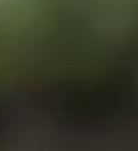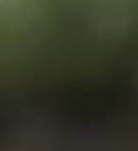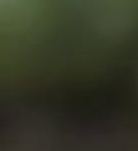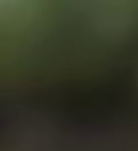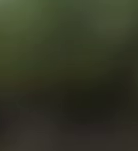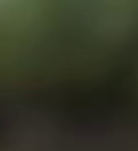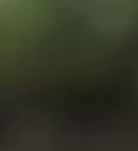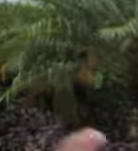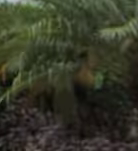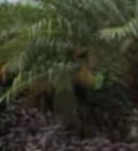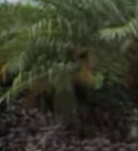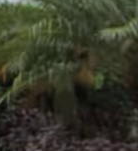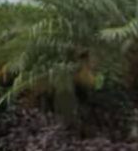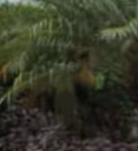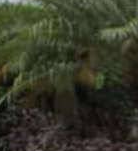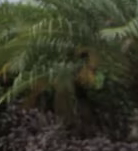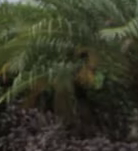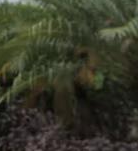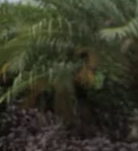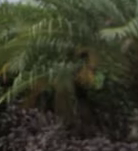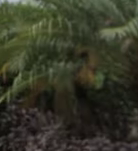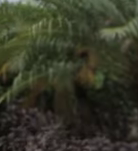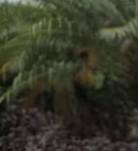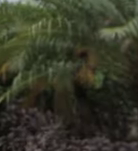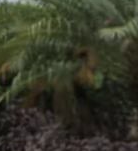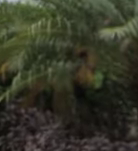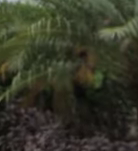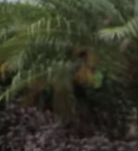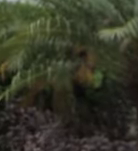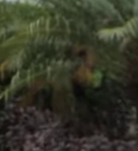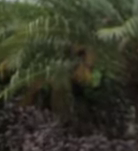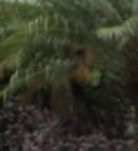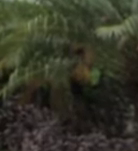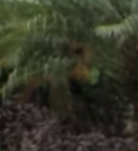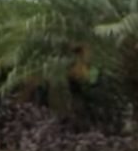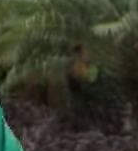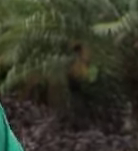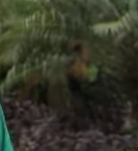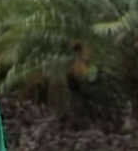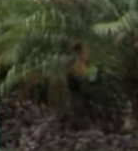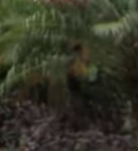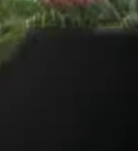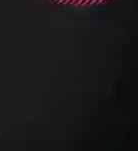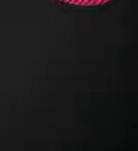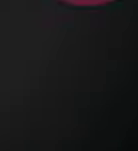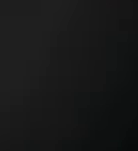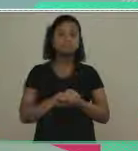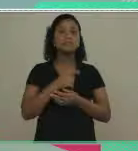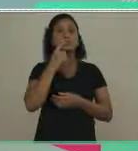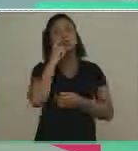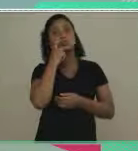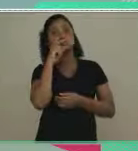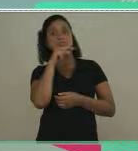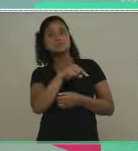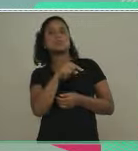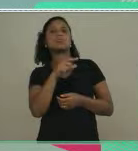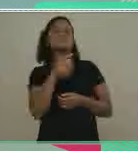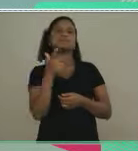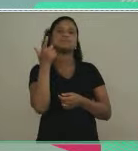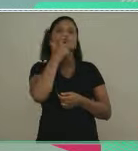2218-5238. A gente está aqui com as portas abertas. É só nos procurar, serão bem-vindos. O Zé Luiz